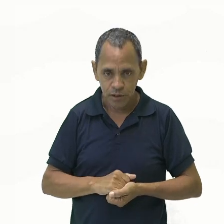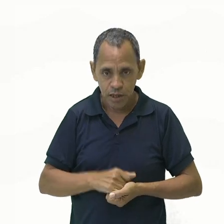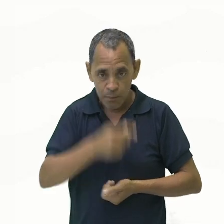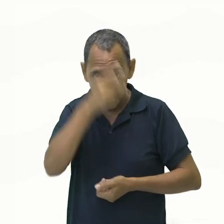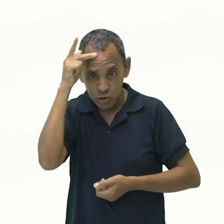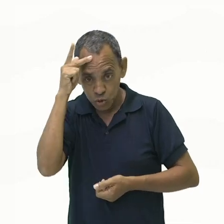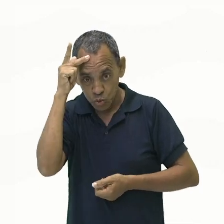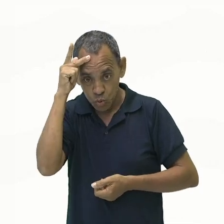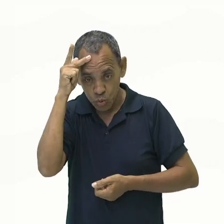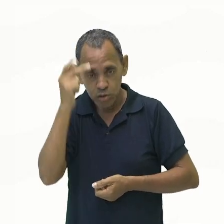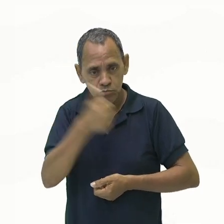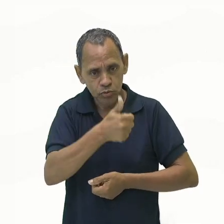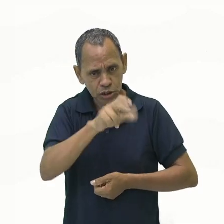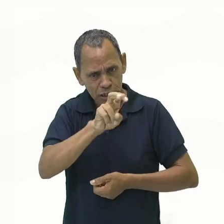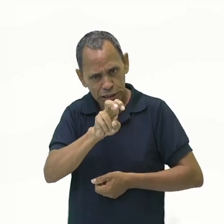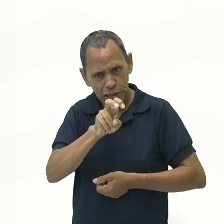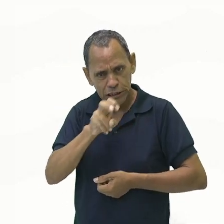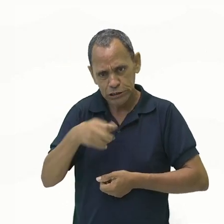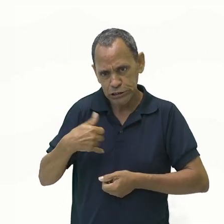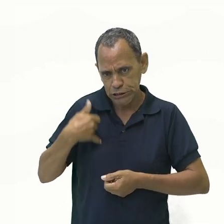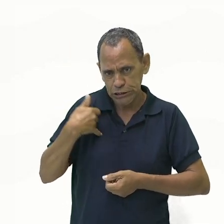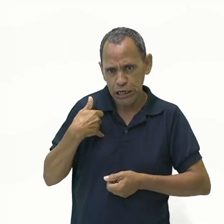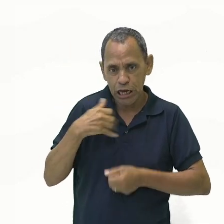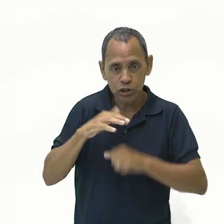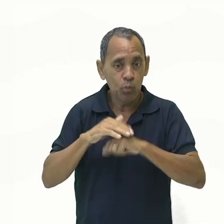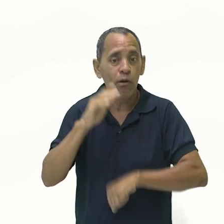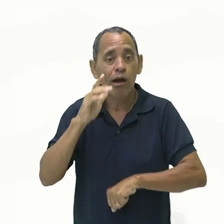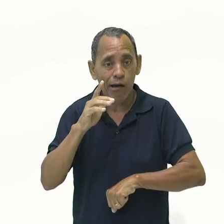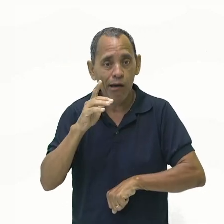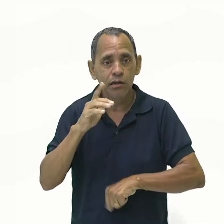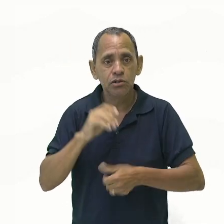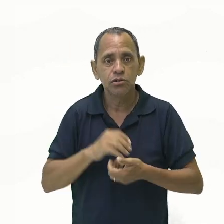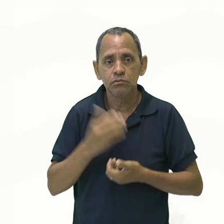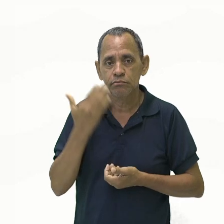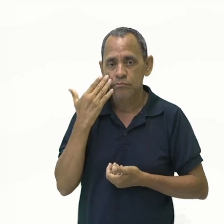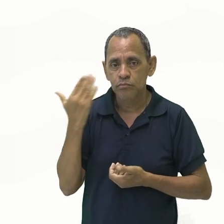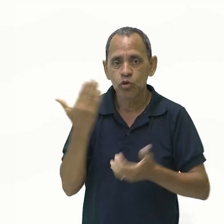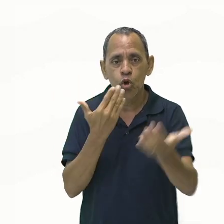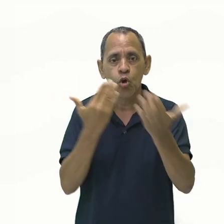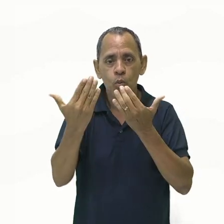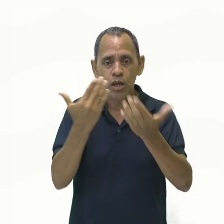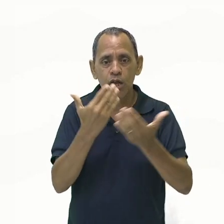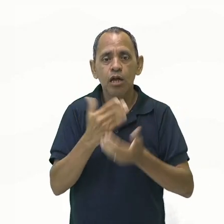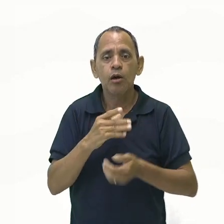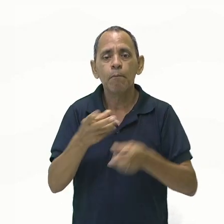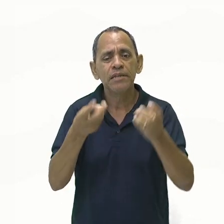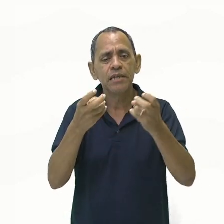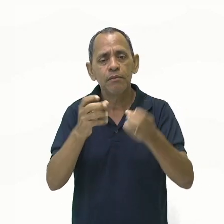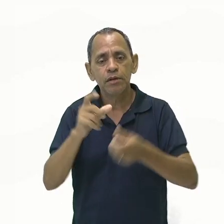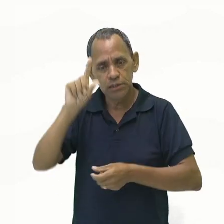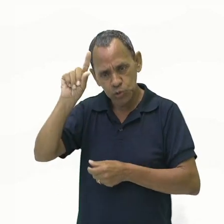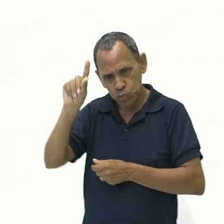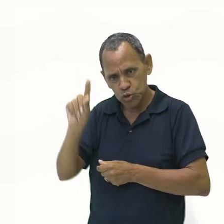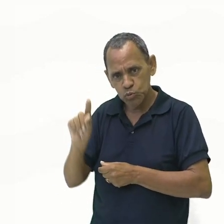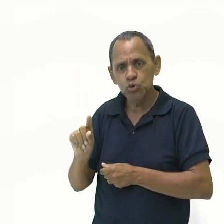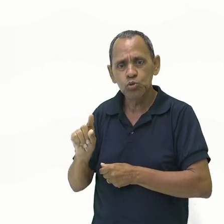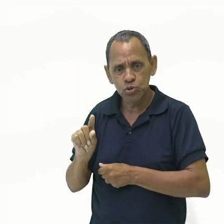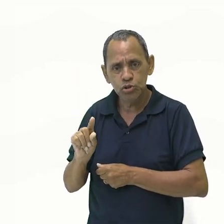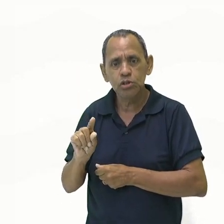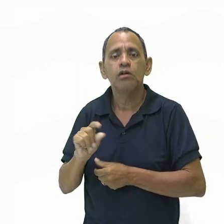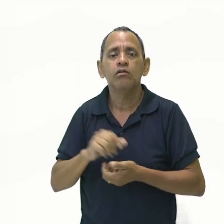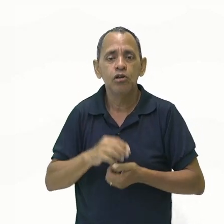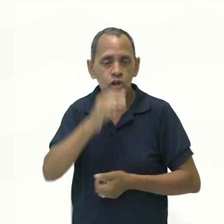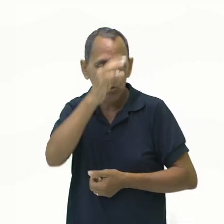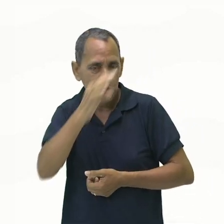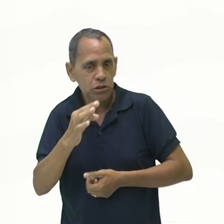mais, a gente tem aqui uma separação entre gênero, né, quando a gente houve uma diminuição nos dados de analfabetismo em